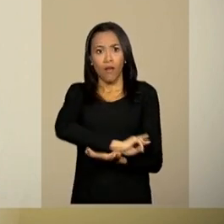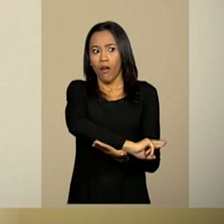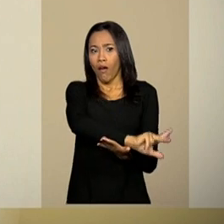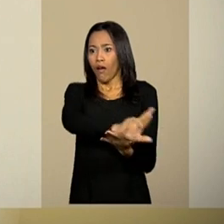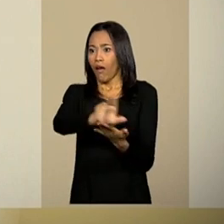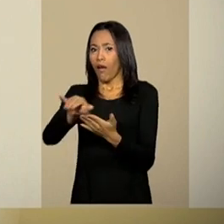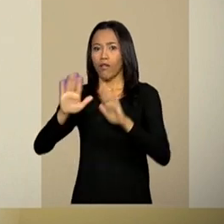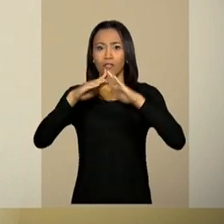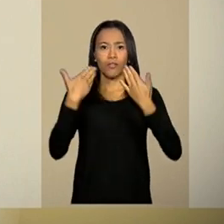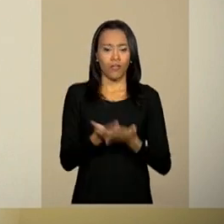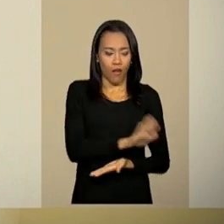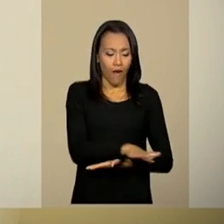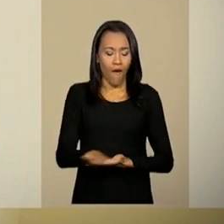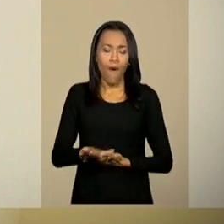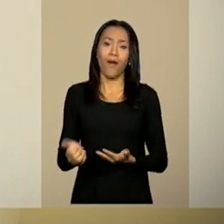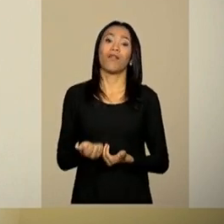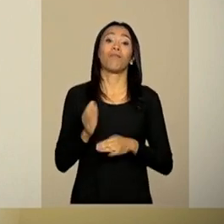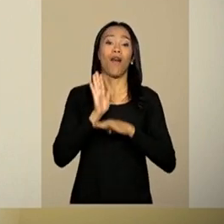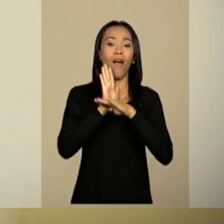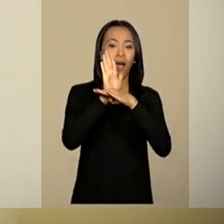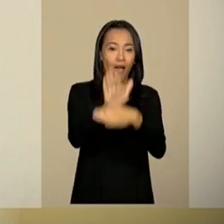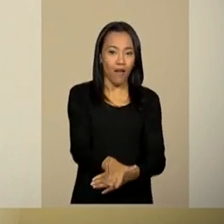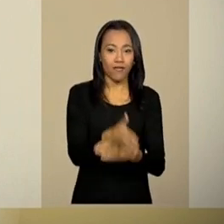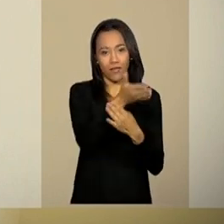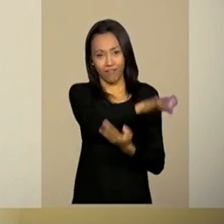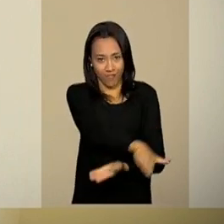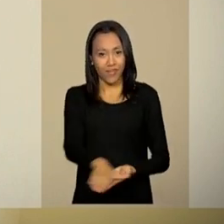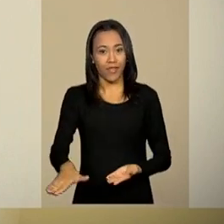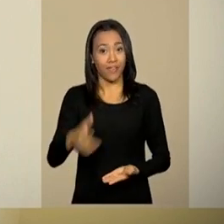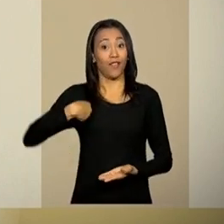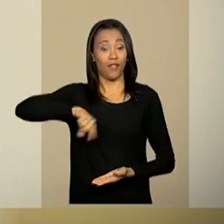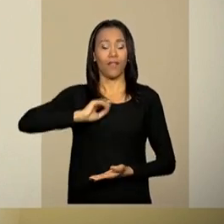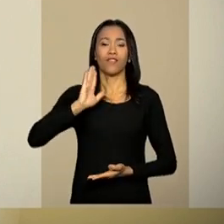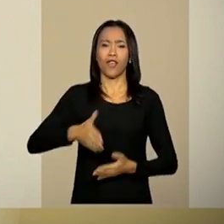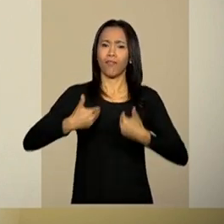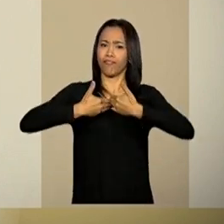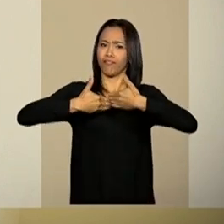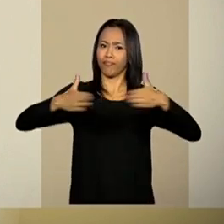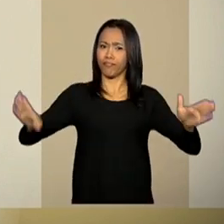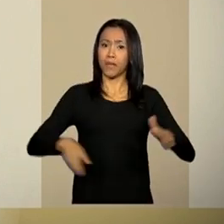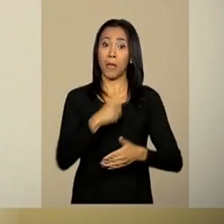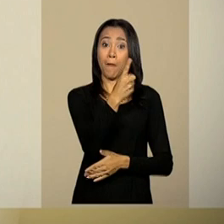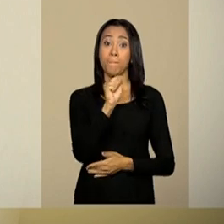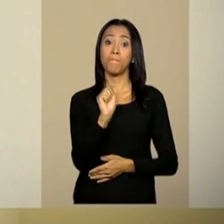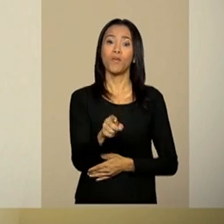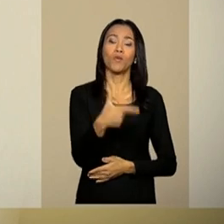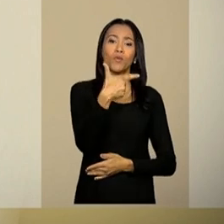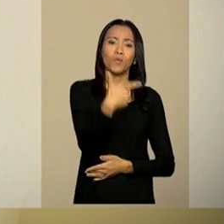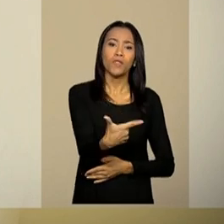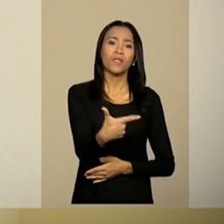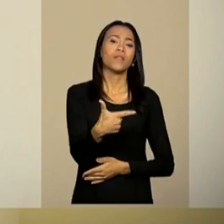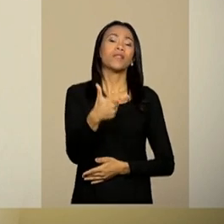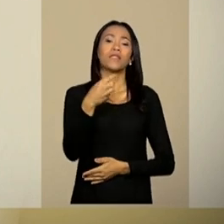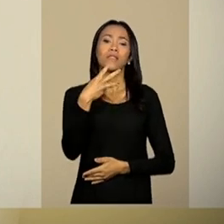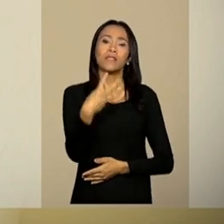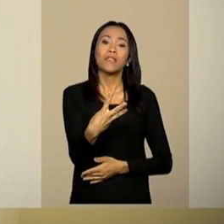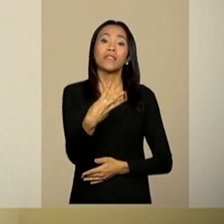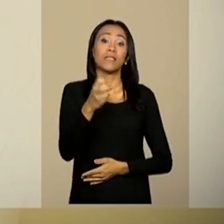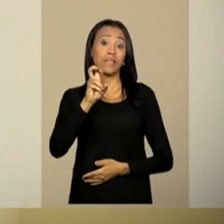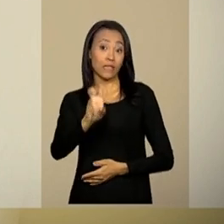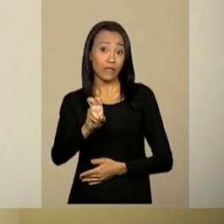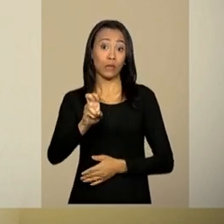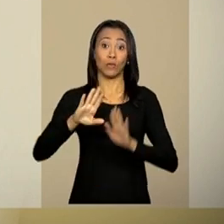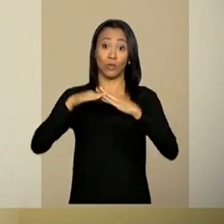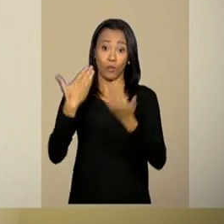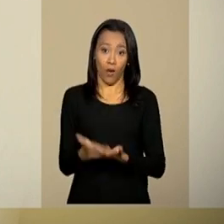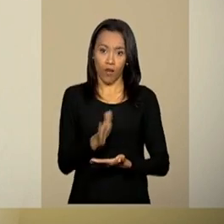creches para atender as nossas crianças e nós já inauguramos 1235 creches no